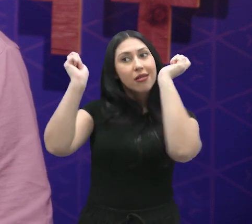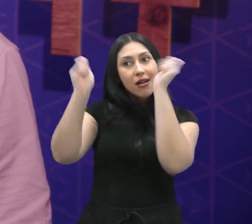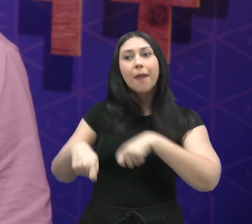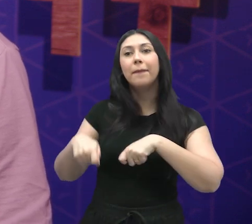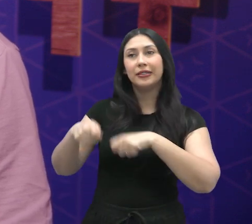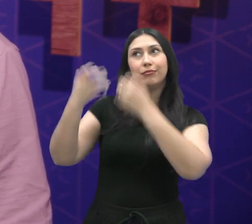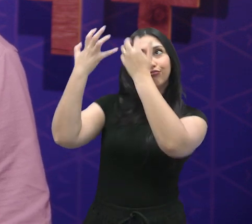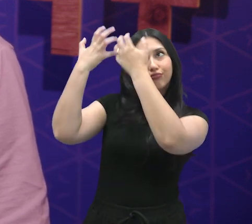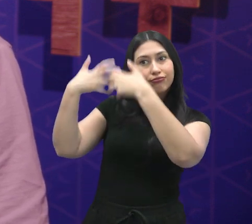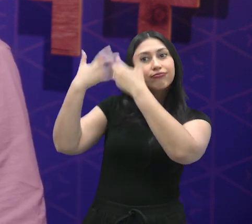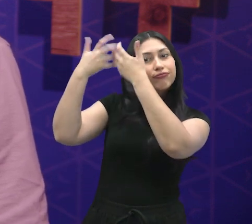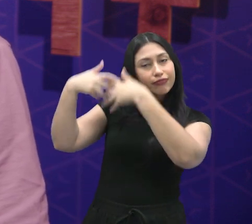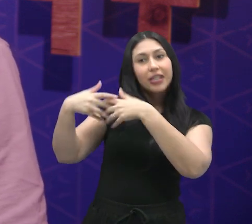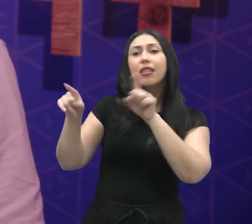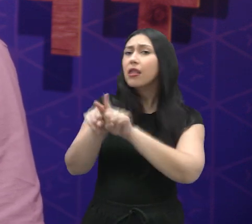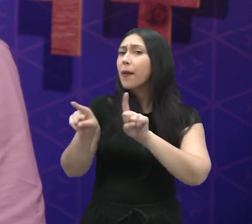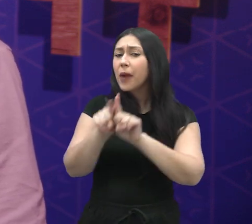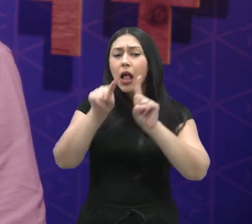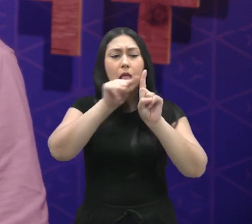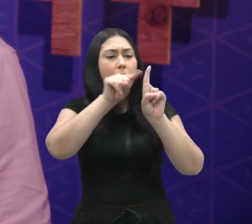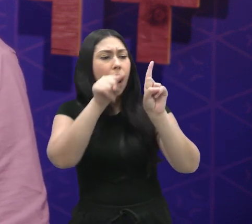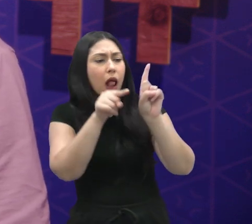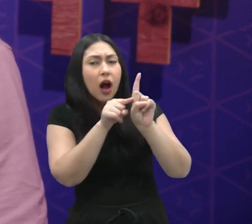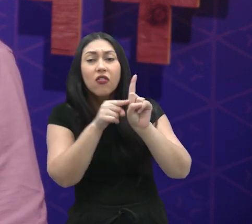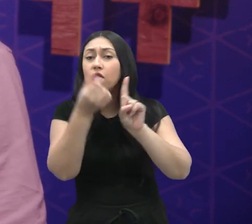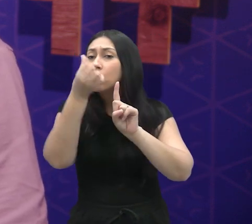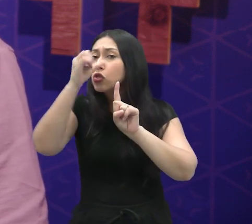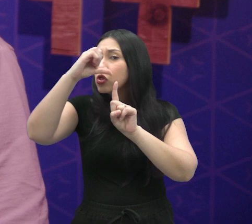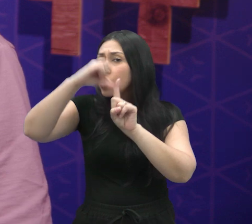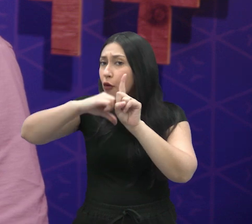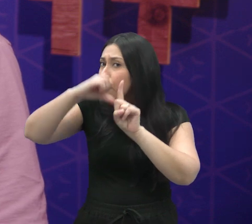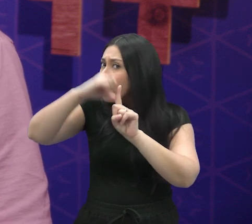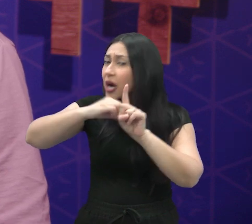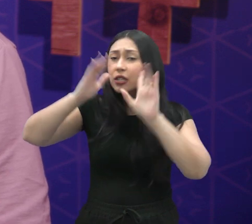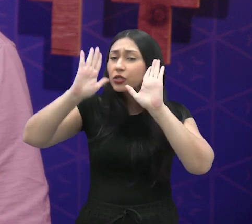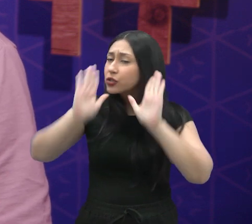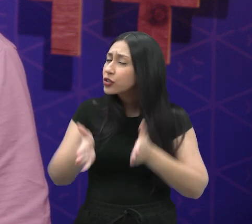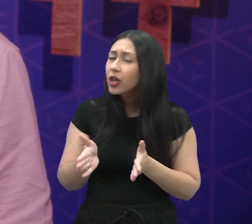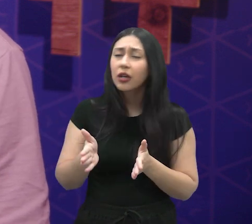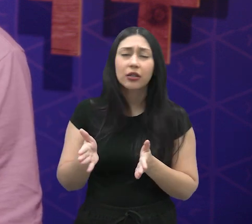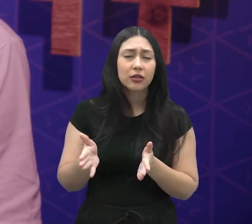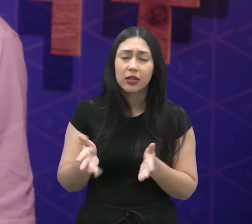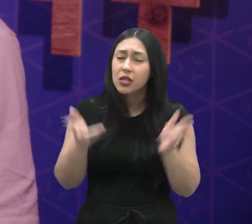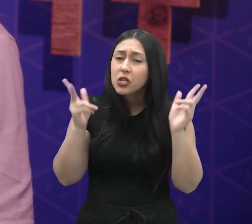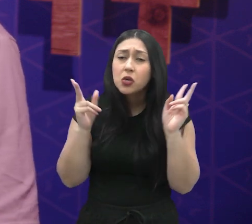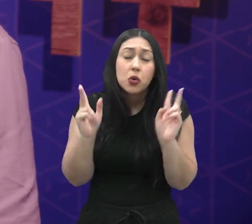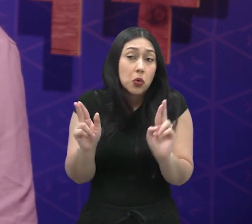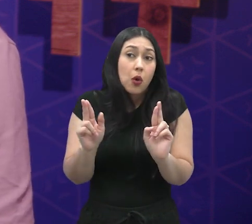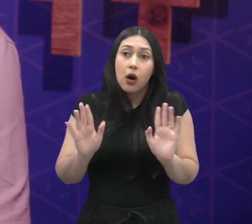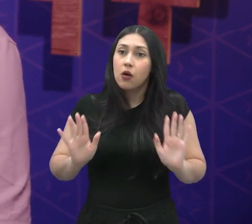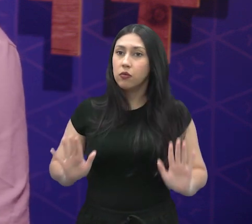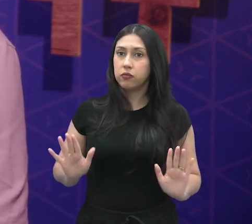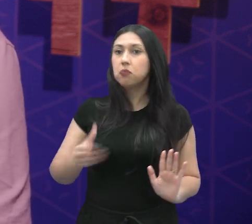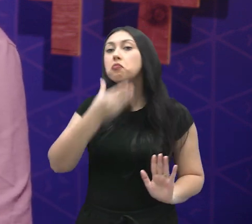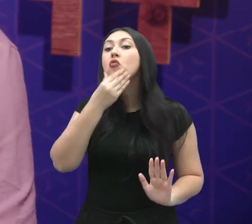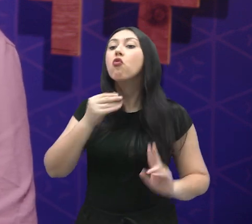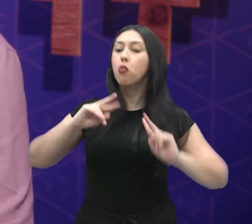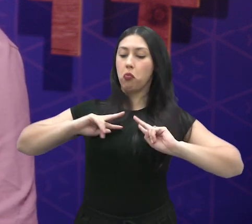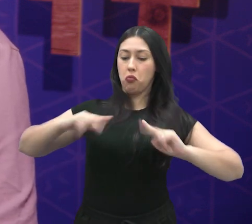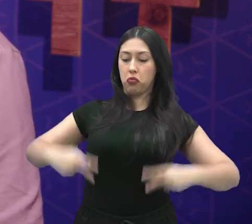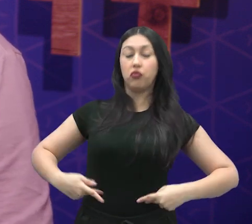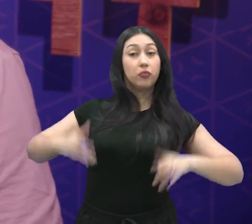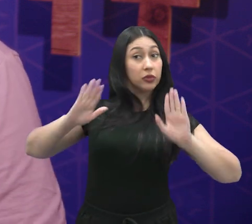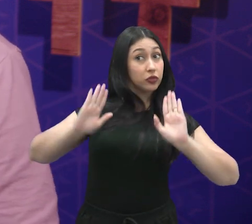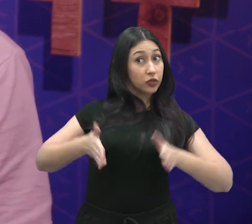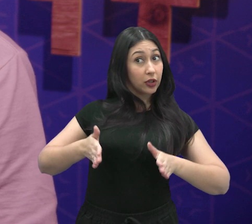essa capacidade cognitiva, já era gestação de 9 meses, e então já era a nossa espécie, Homo